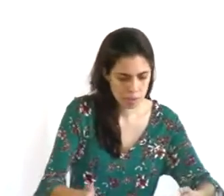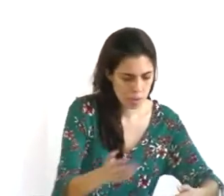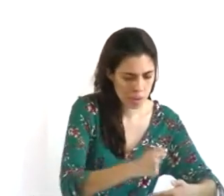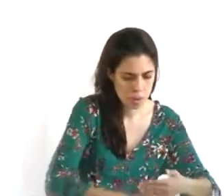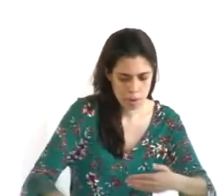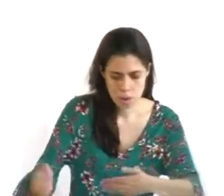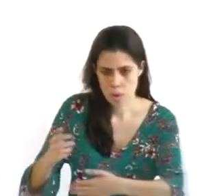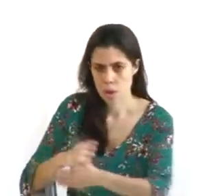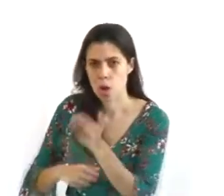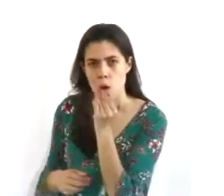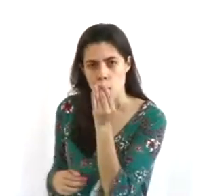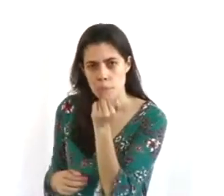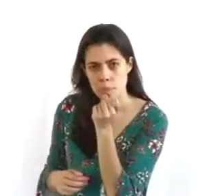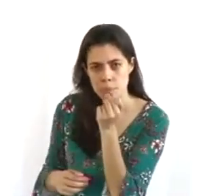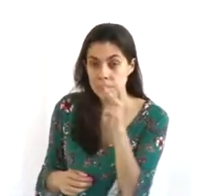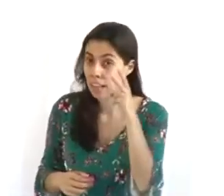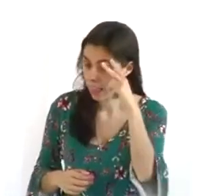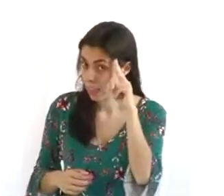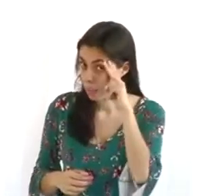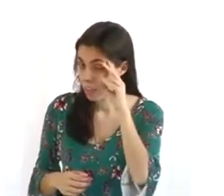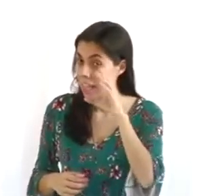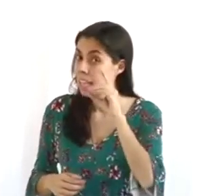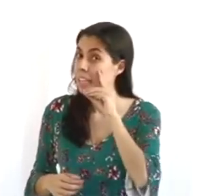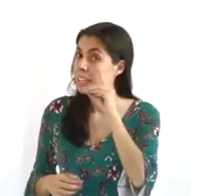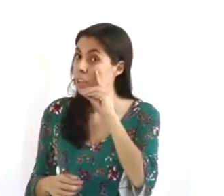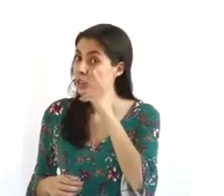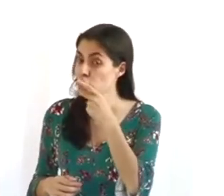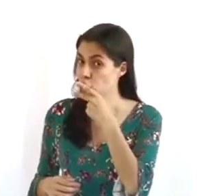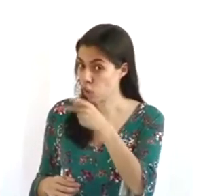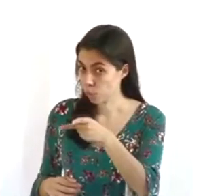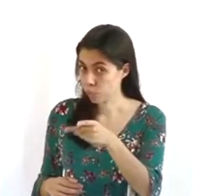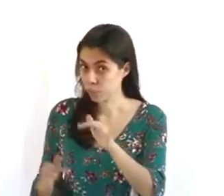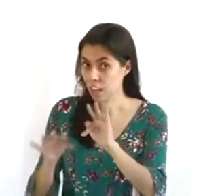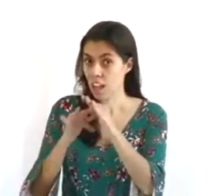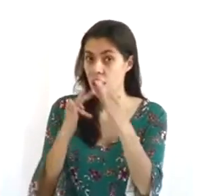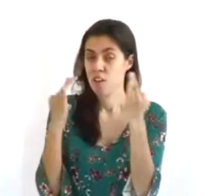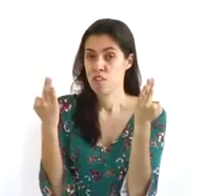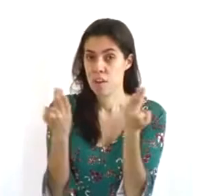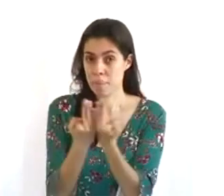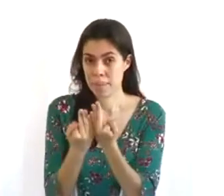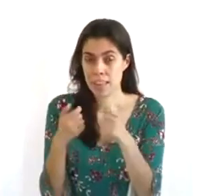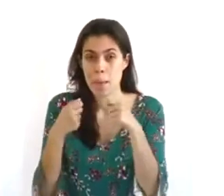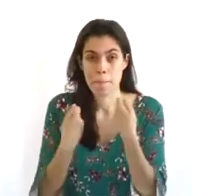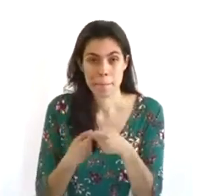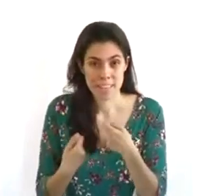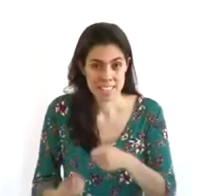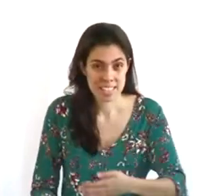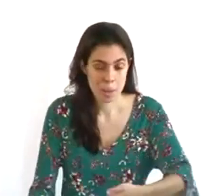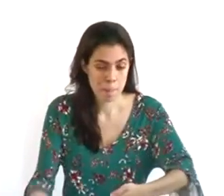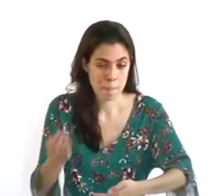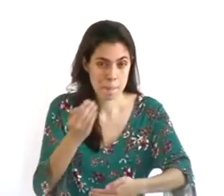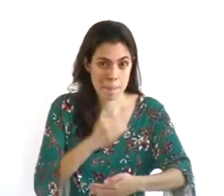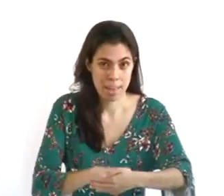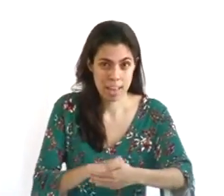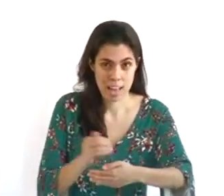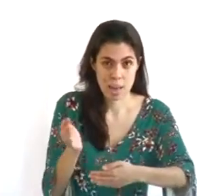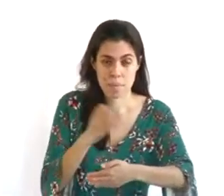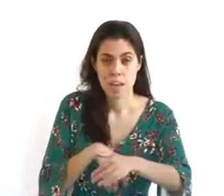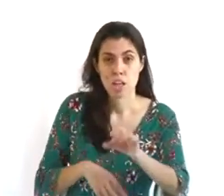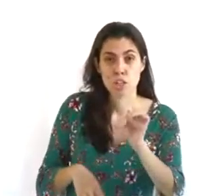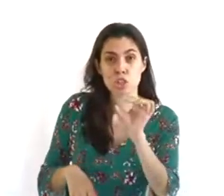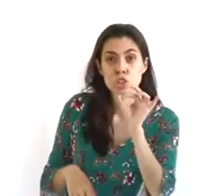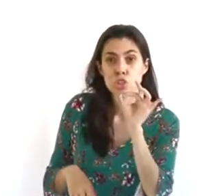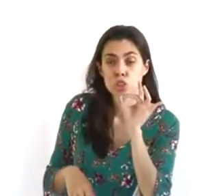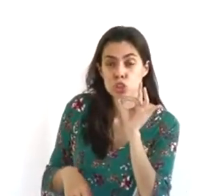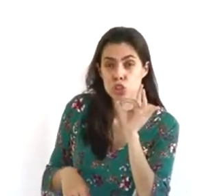necessária para o seu sustento, naquele dia. Mas ainda assim o povo não entendeu, porque Deus falou assim, não pode pegar a porção dobrada, não